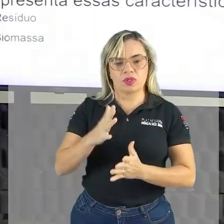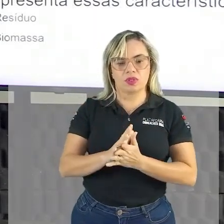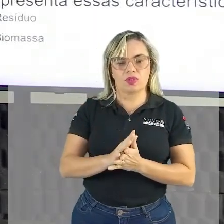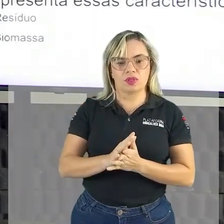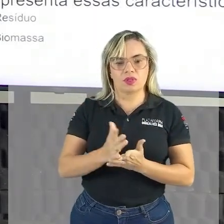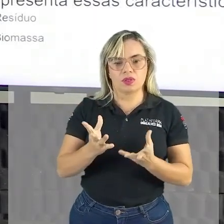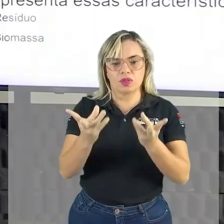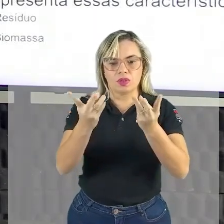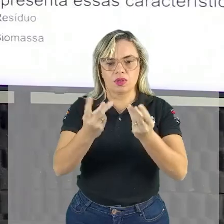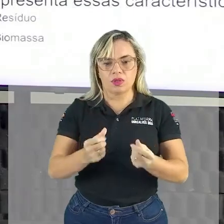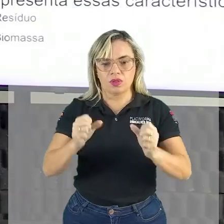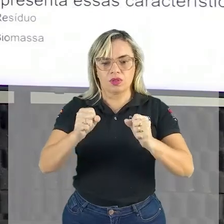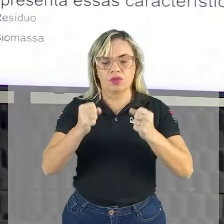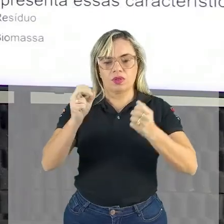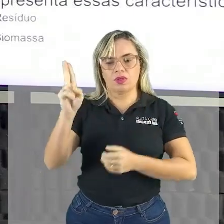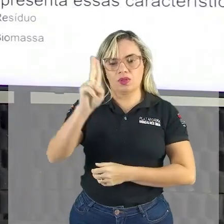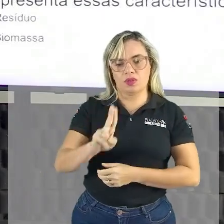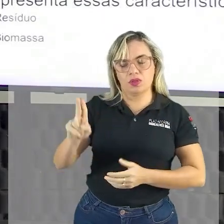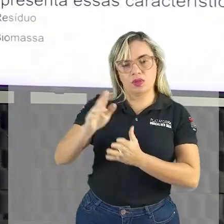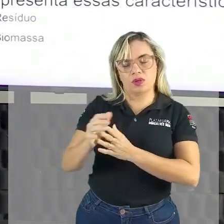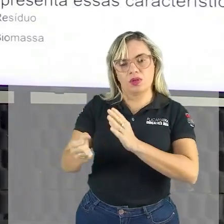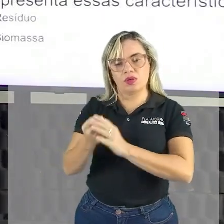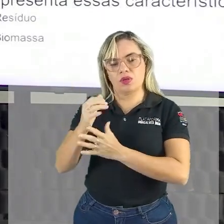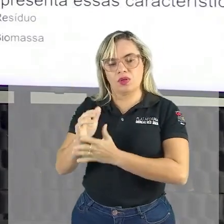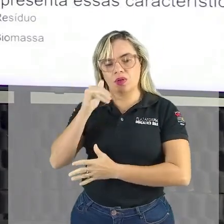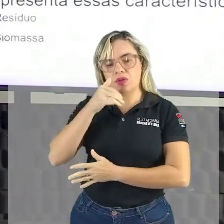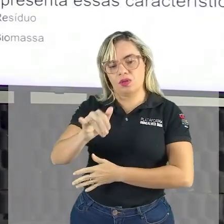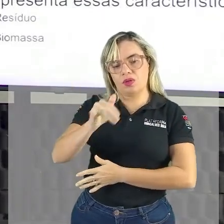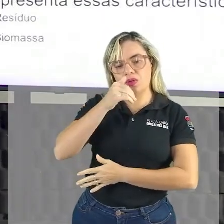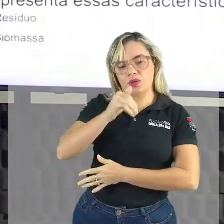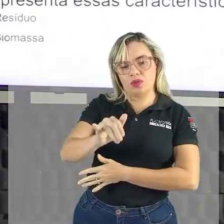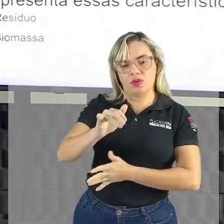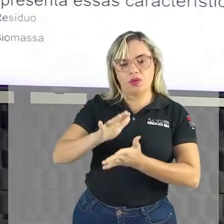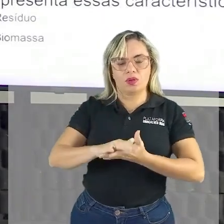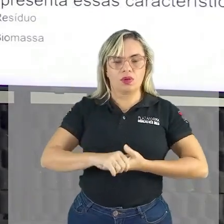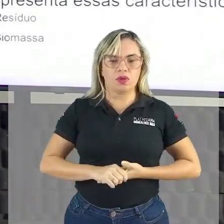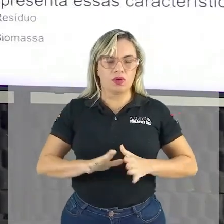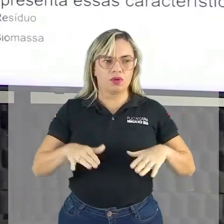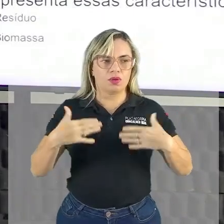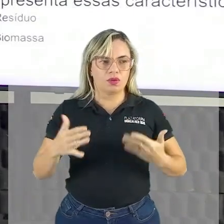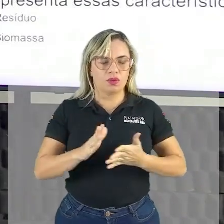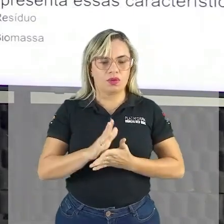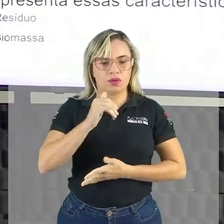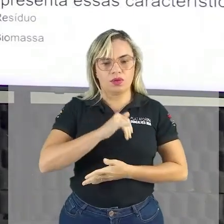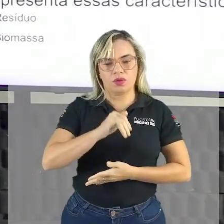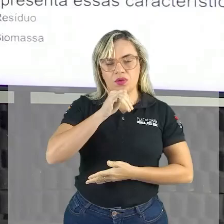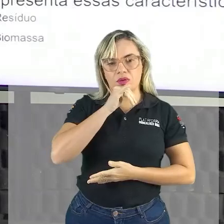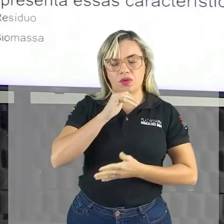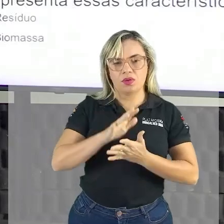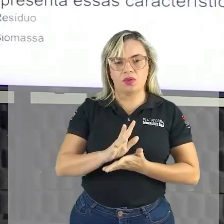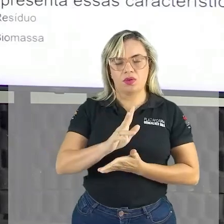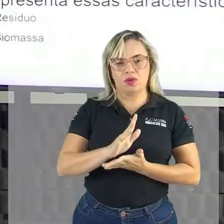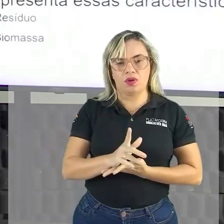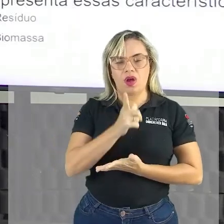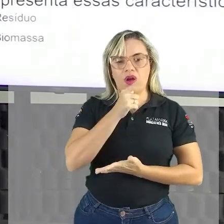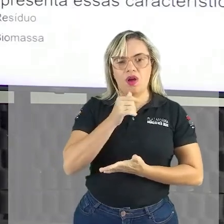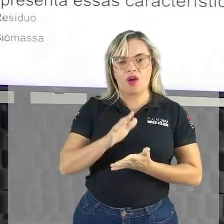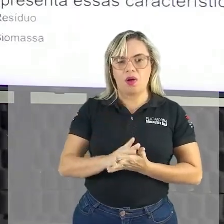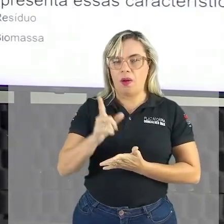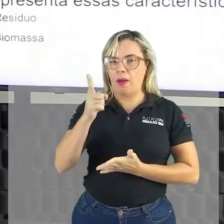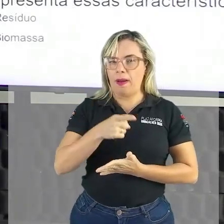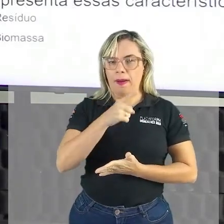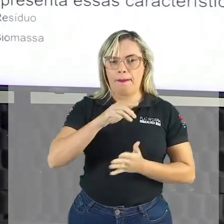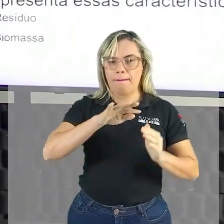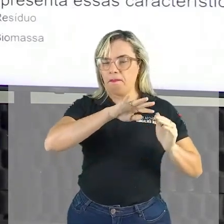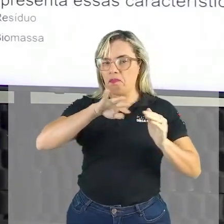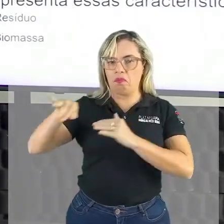de energia. Então, ó, para a geração de energia, aqui, por exemplo, eu tiro logo água, gás carbônico, para mim